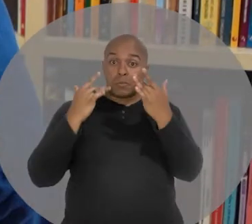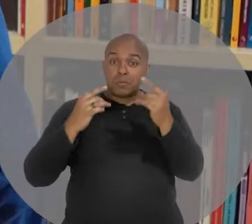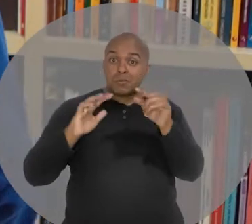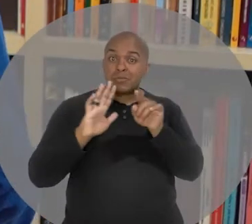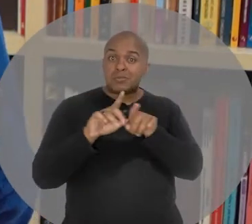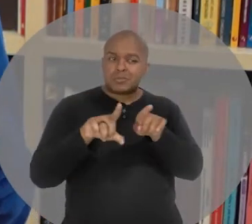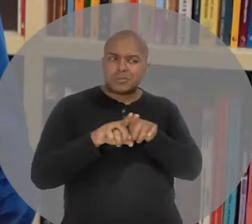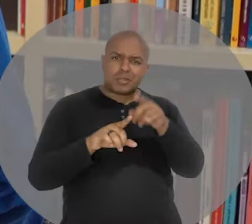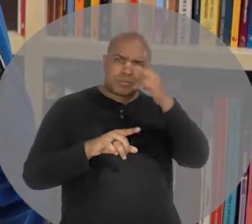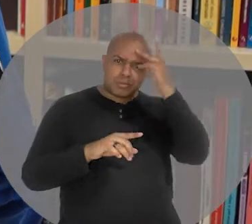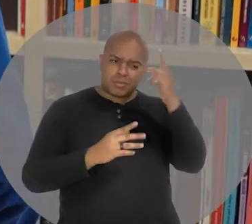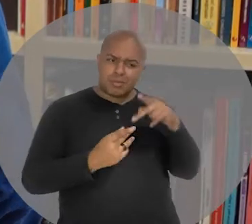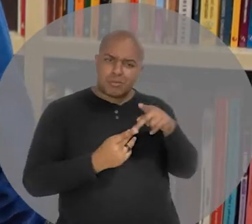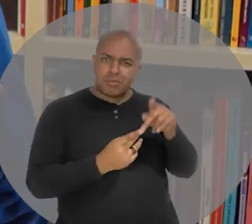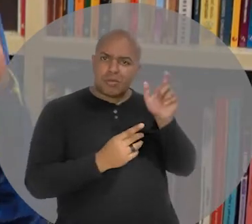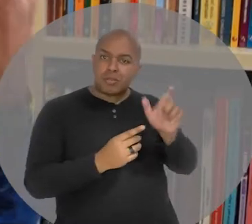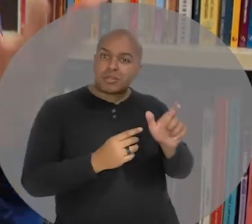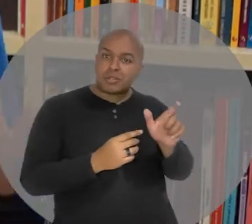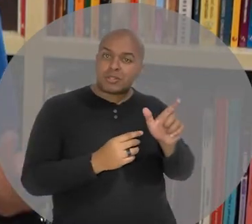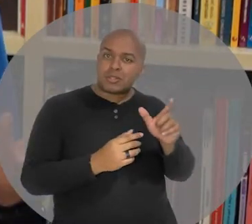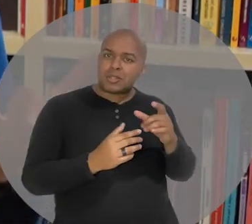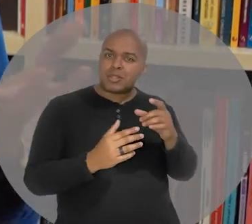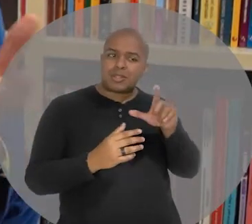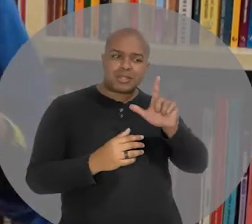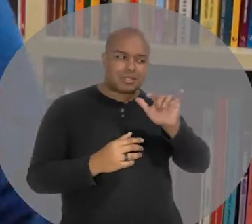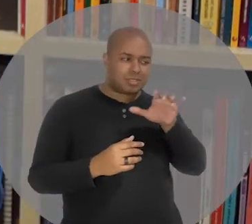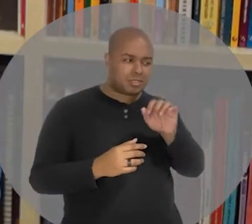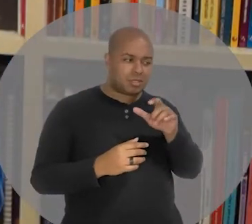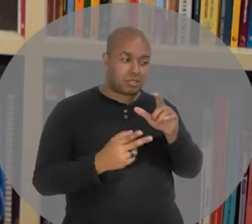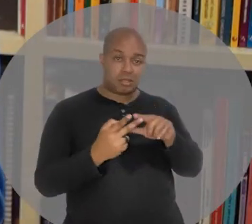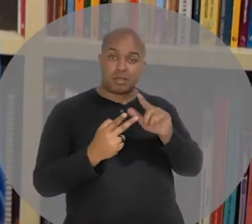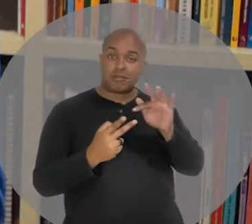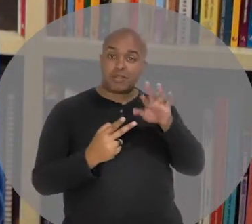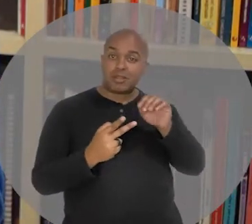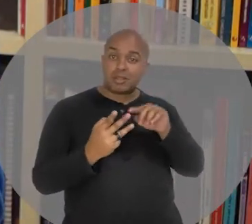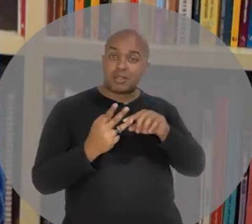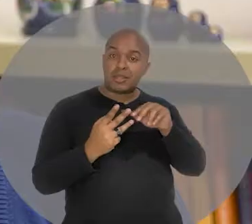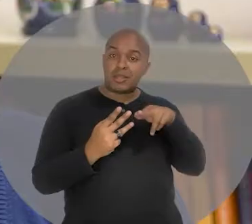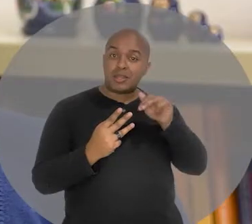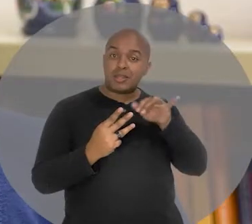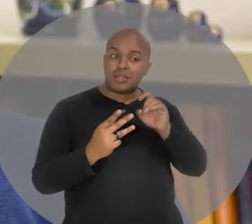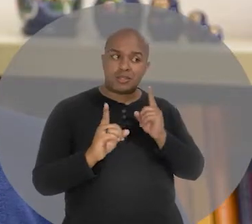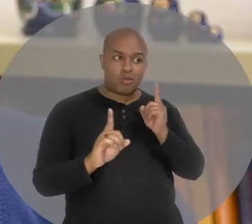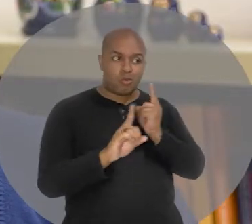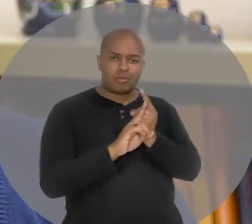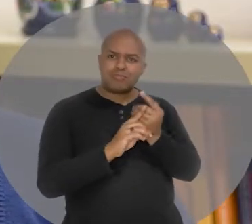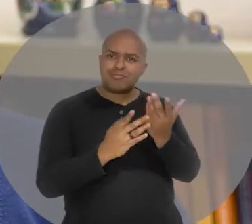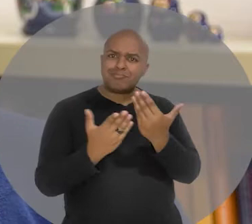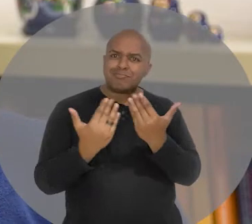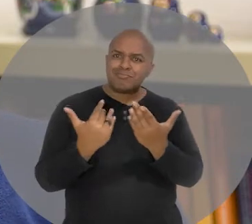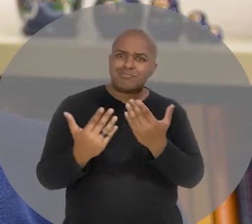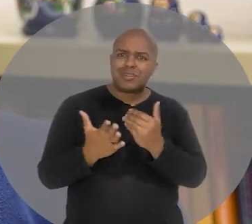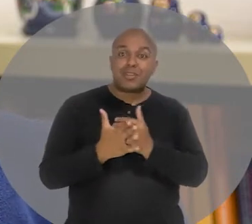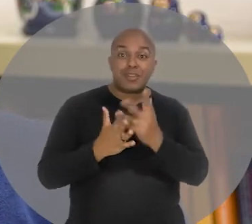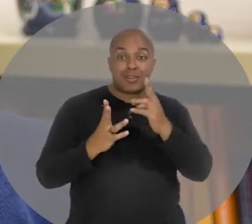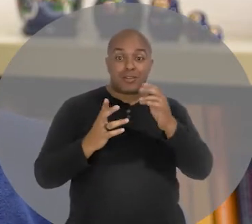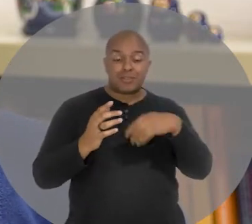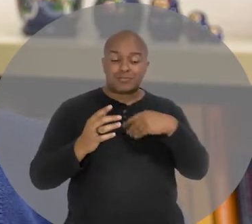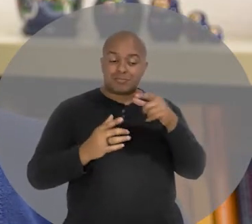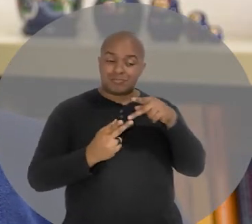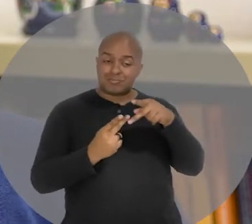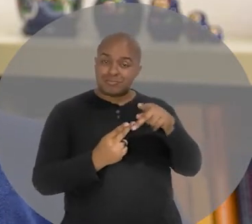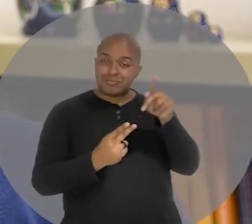as personagens Lígia, Frida e Anita se encontram, né? E como esses